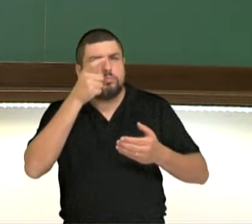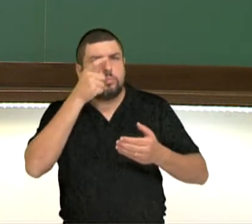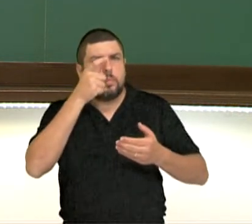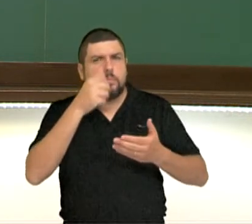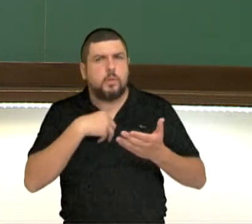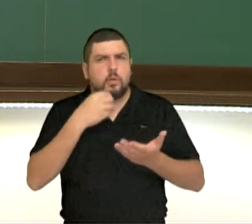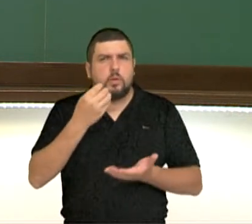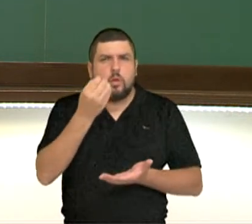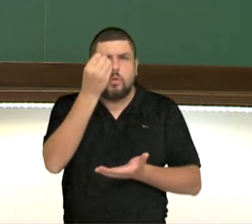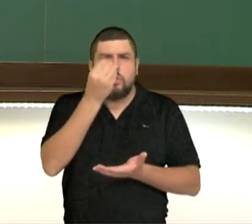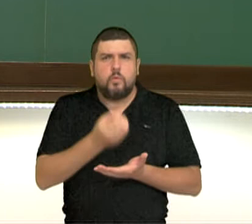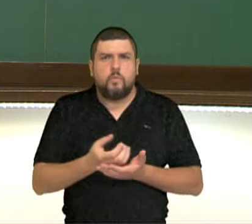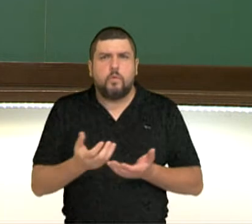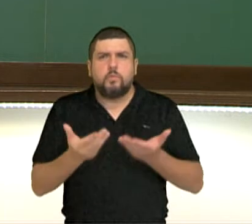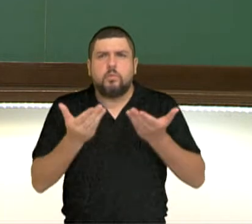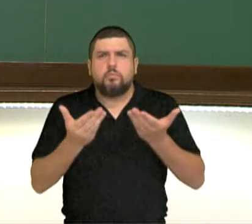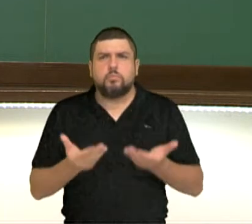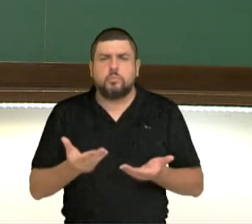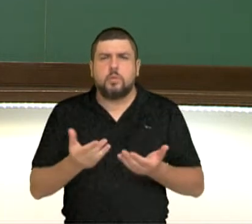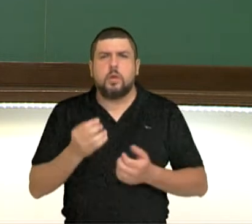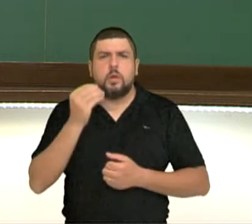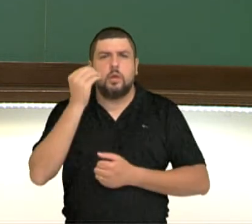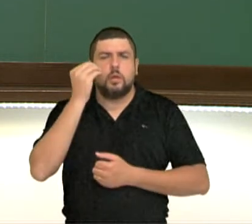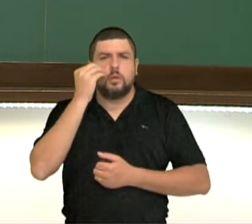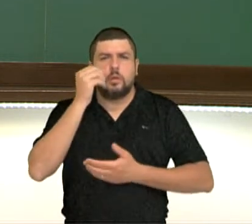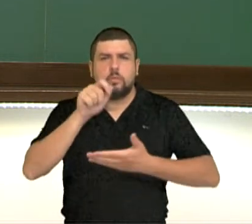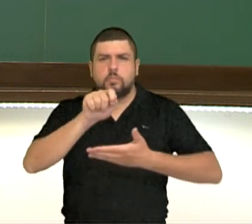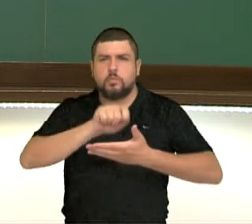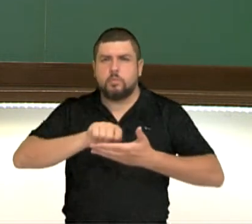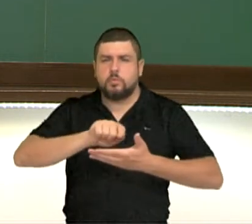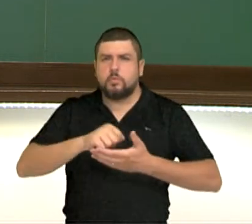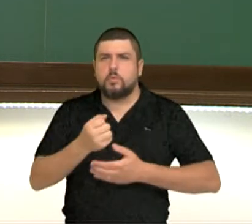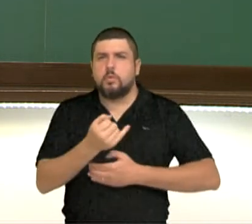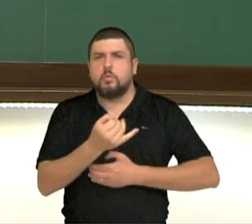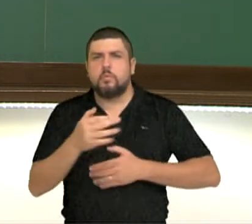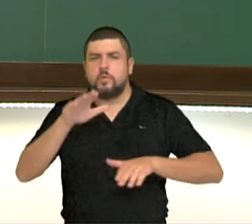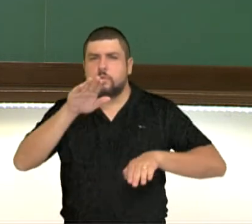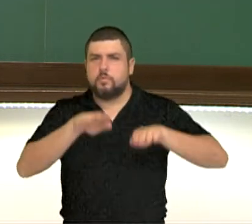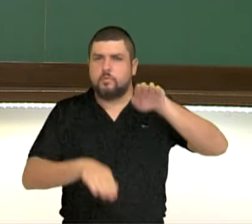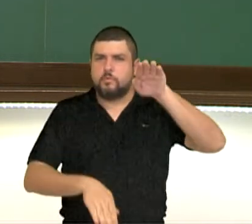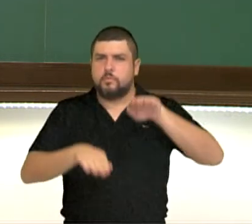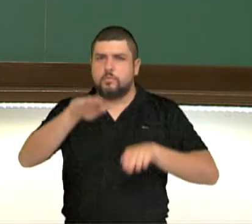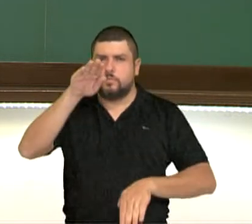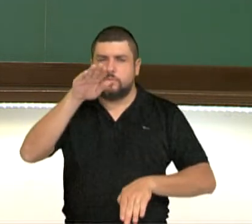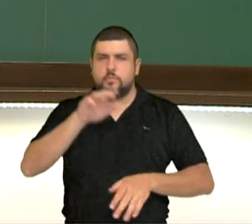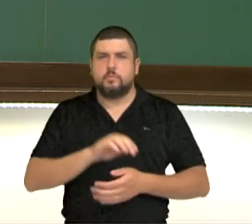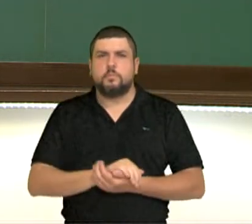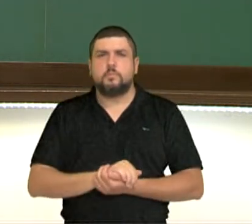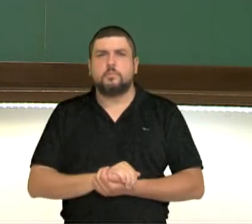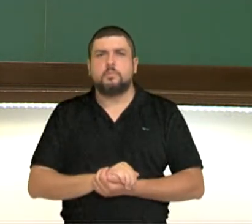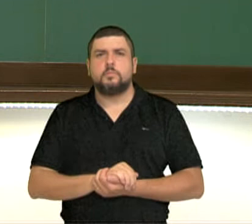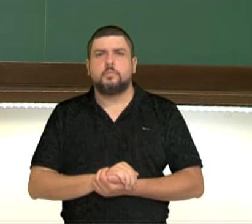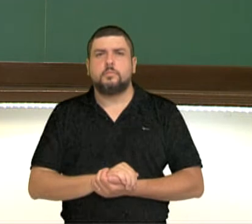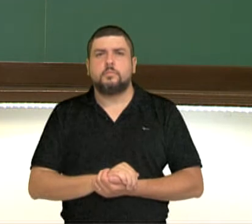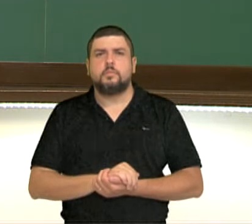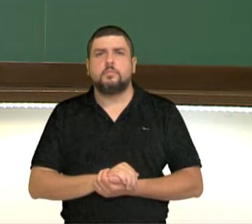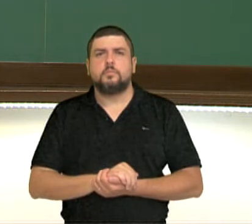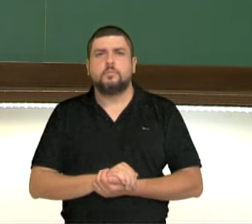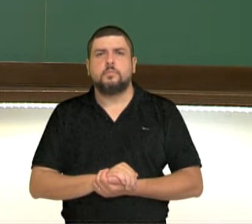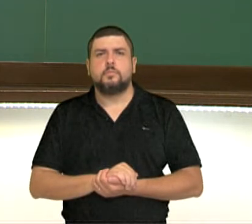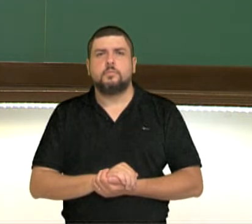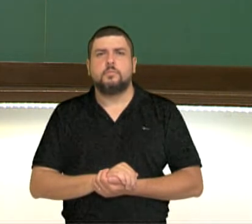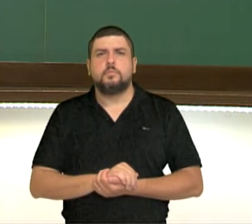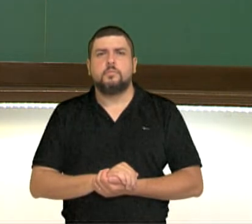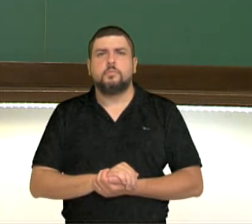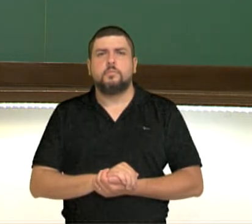vocês sentiram e tente relacionar com a questão da quantidade de movimento. Beleza? Então vamos lá.